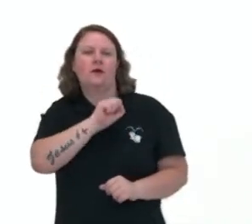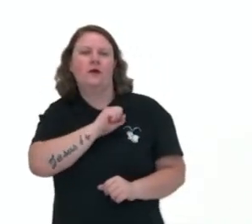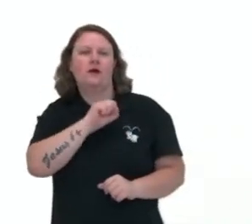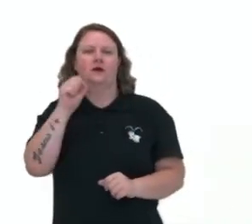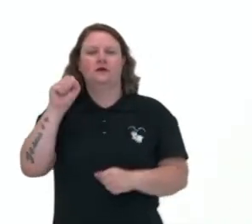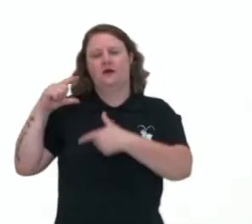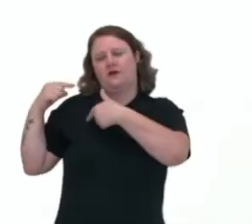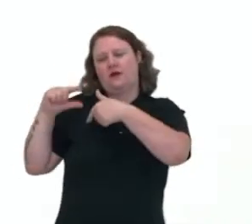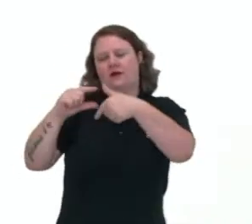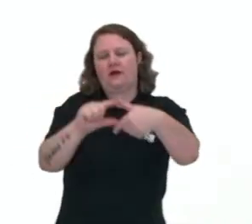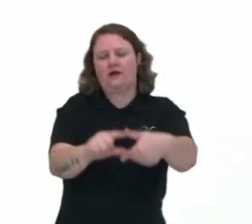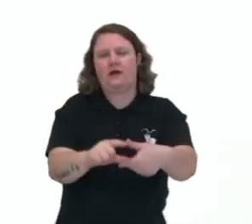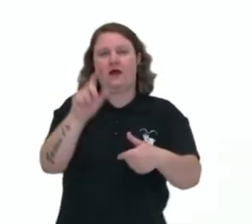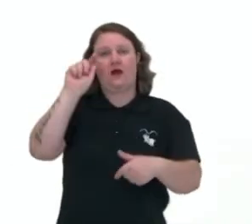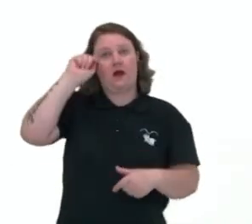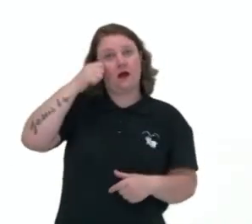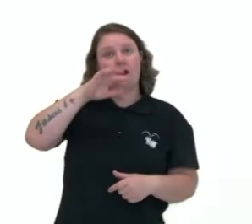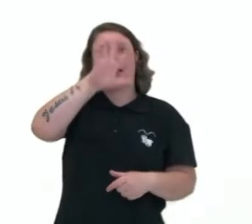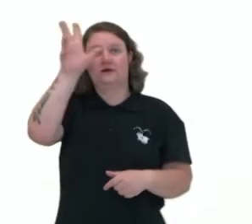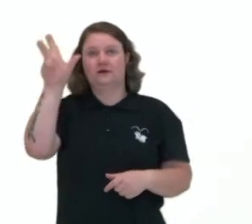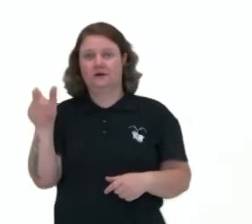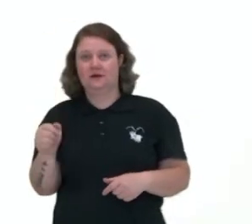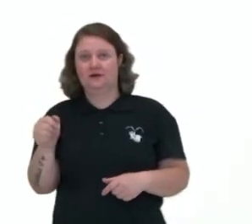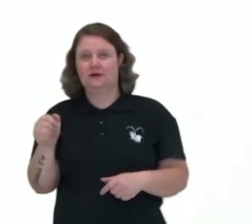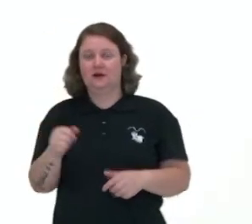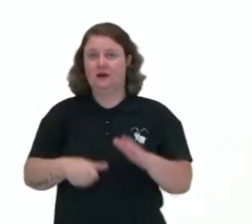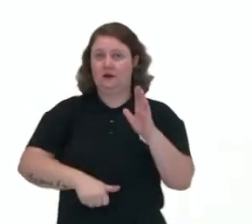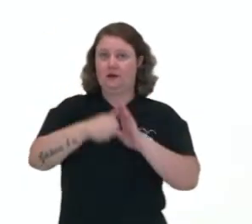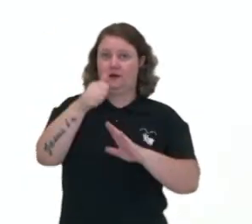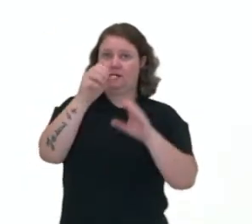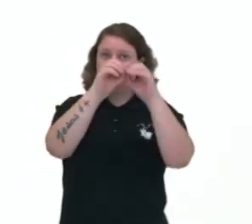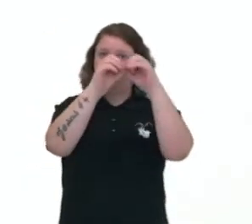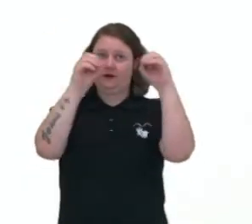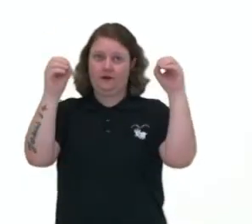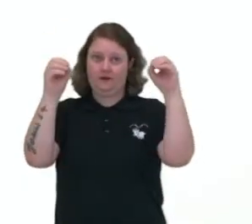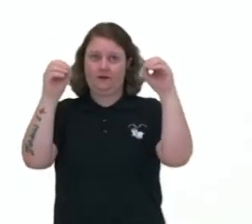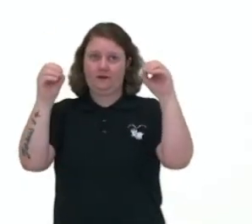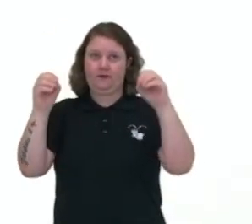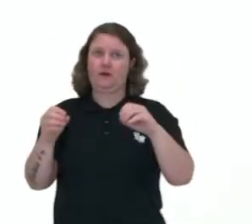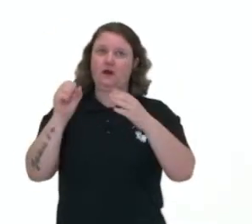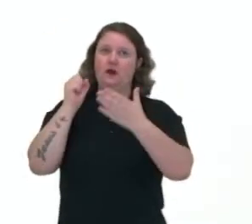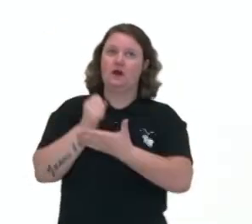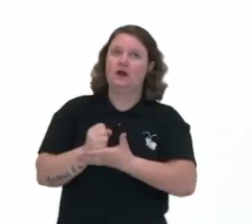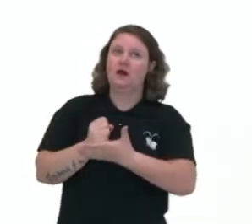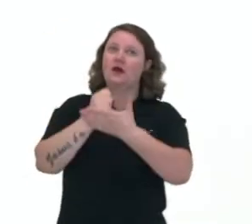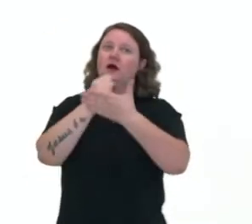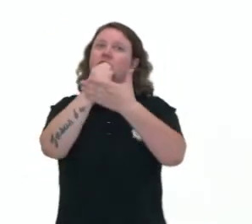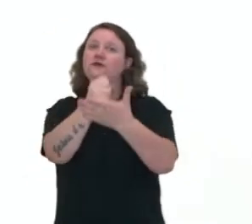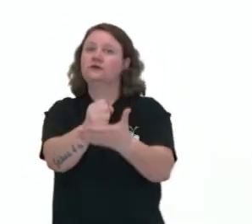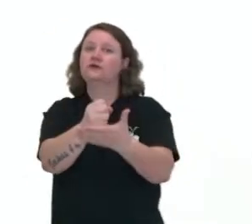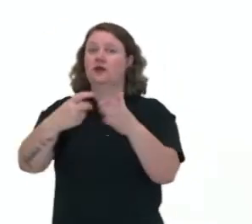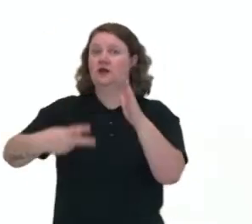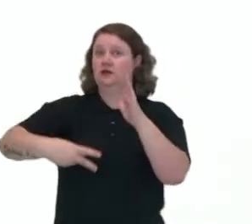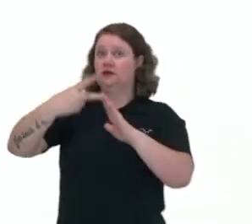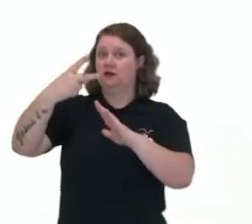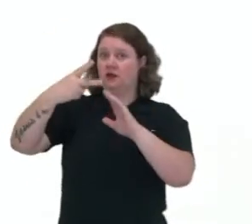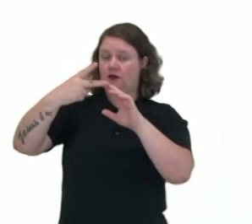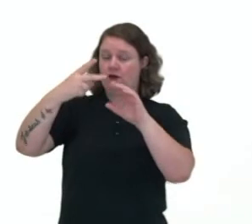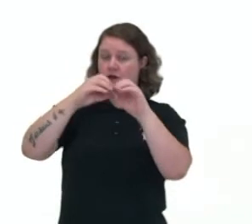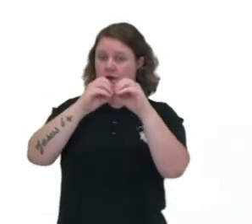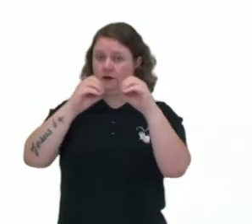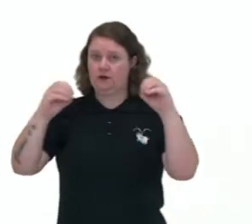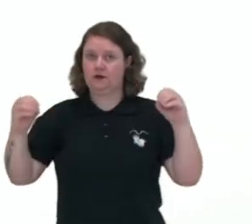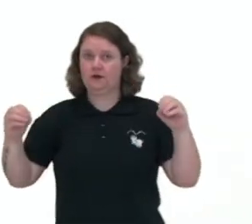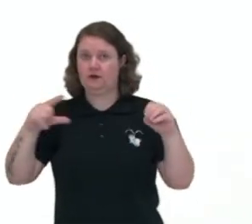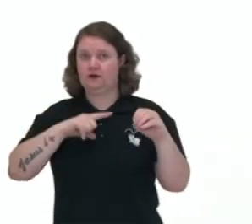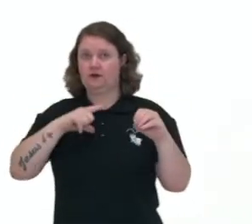tradição africana. Então, até aqui eu tenho a primeira oração. Que ajudam. Aí temos a segunda oração, porque eu